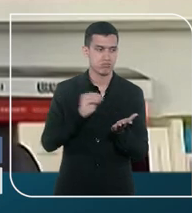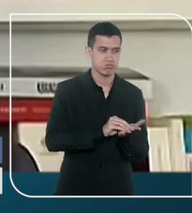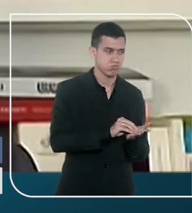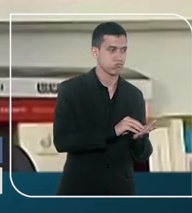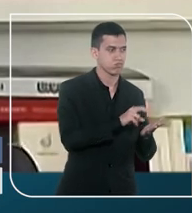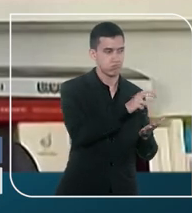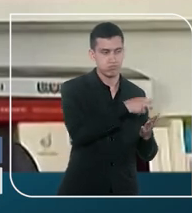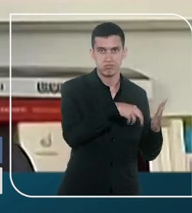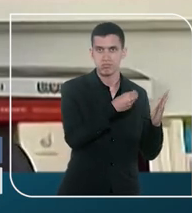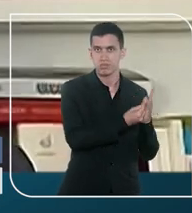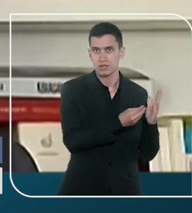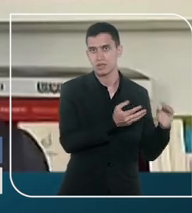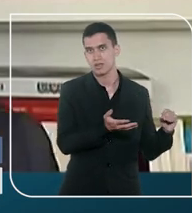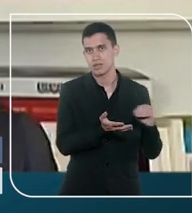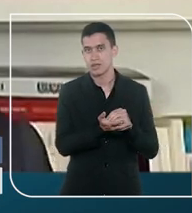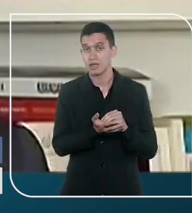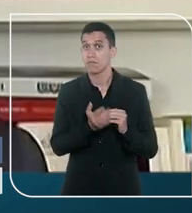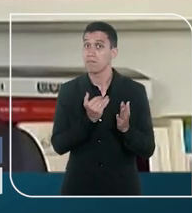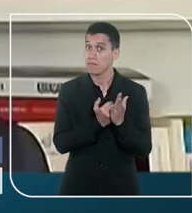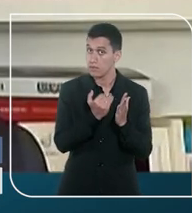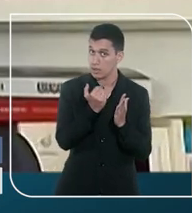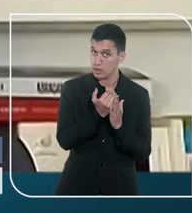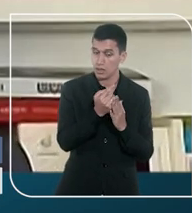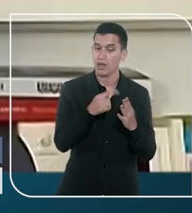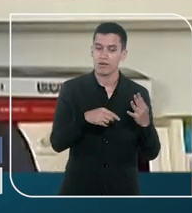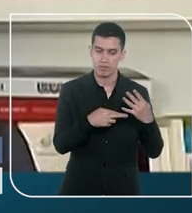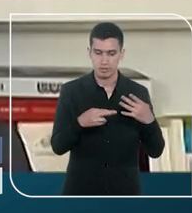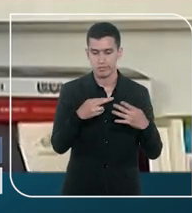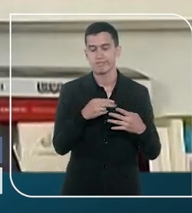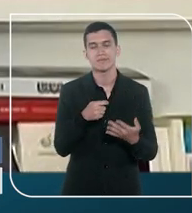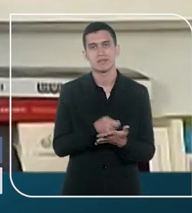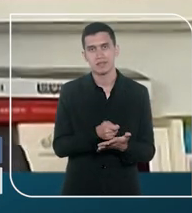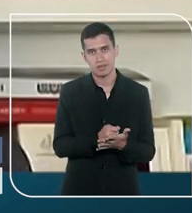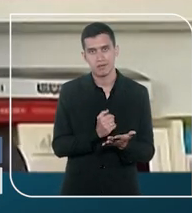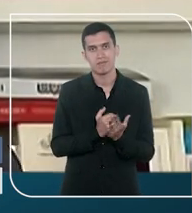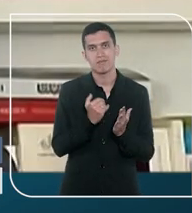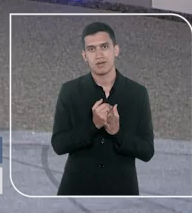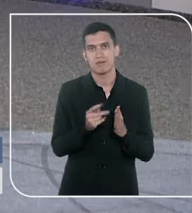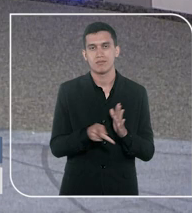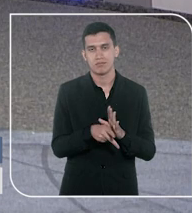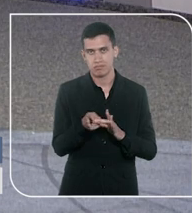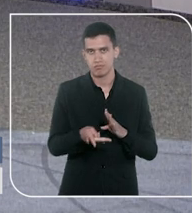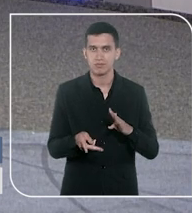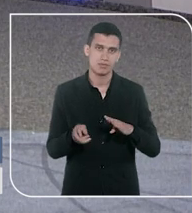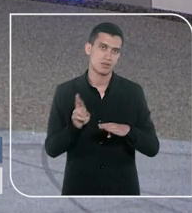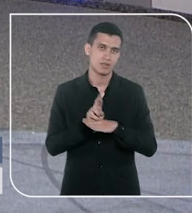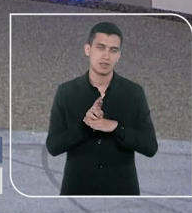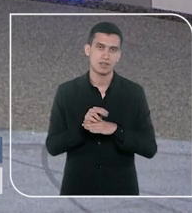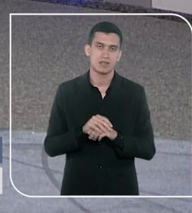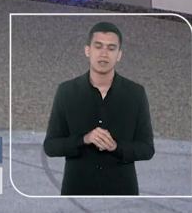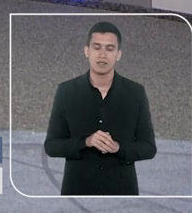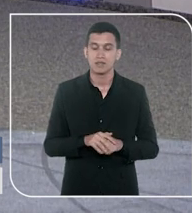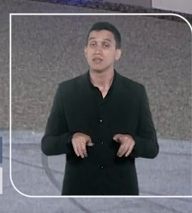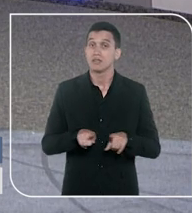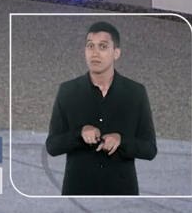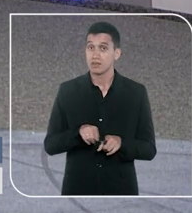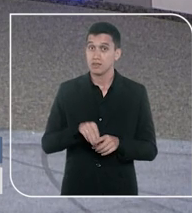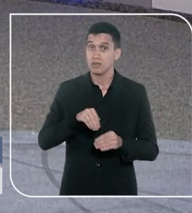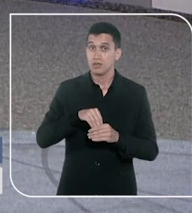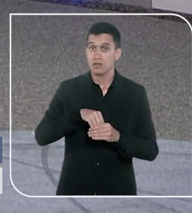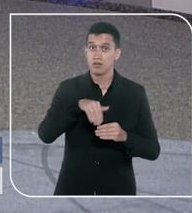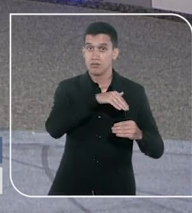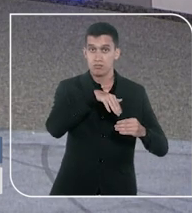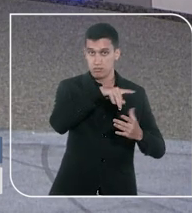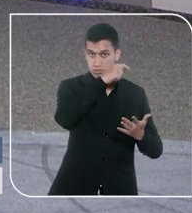um pouco mais além, um recurso que exige um pouquinho mais do recorrente. Doutor Alexandre, além dos acórdãos, do inteiro teor